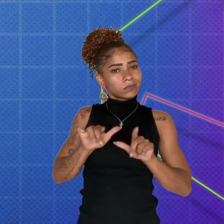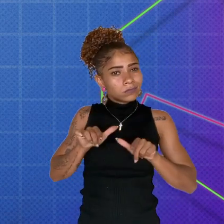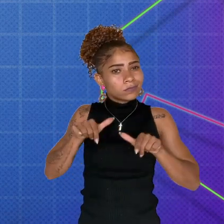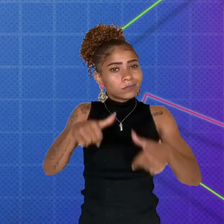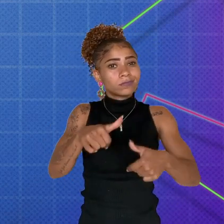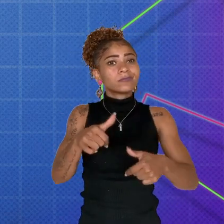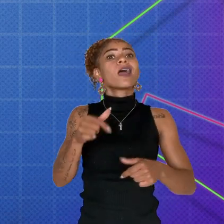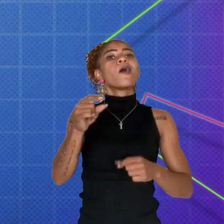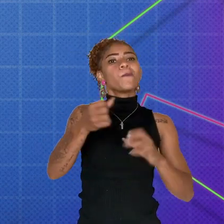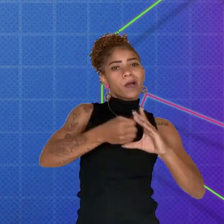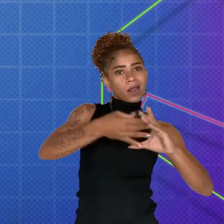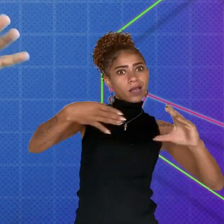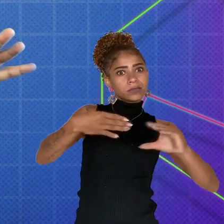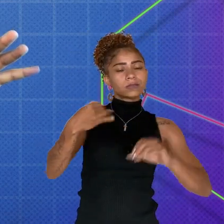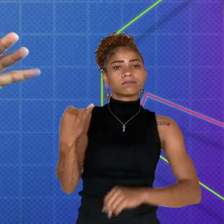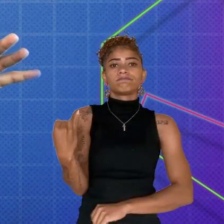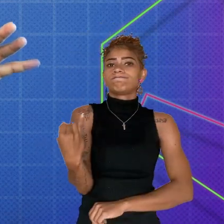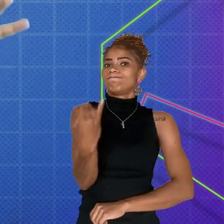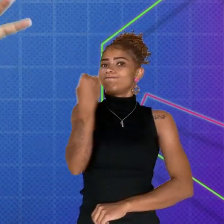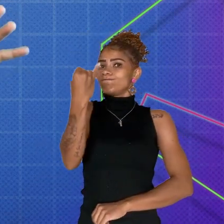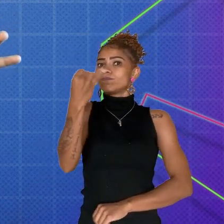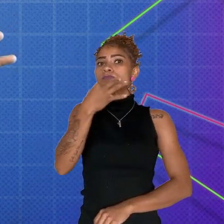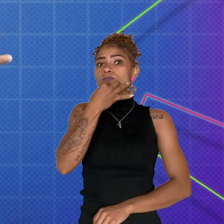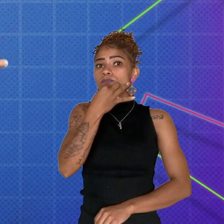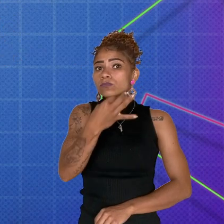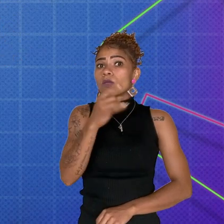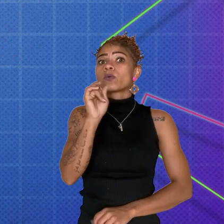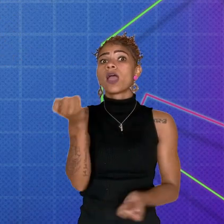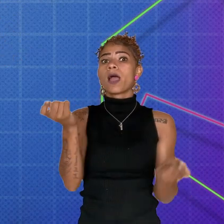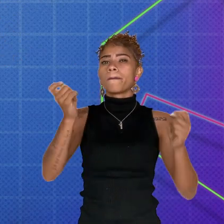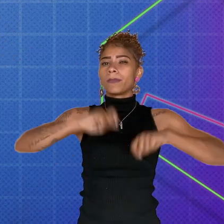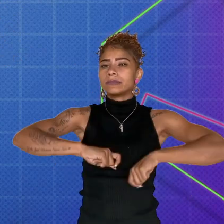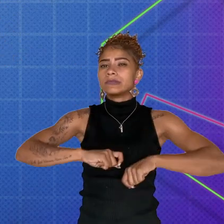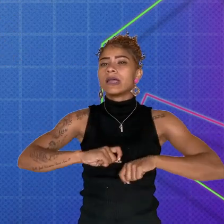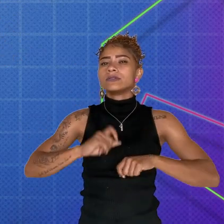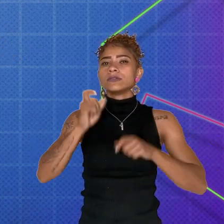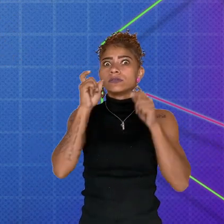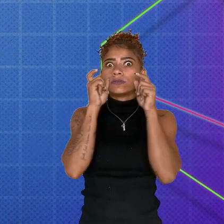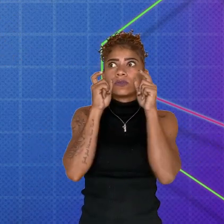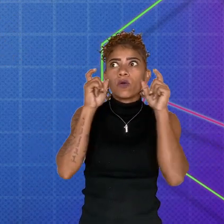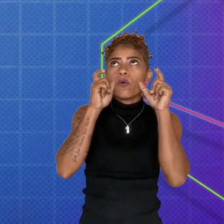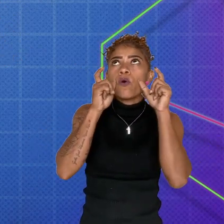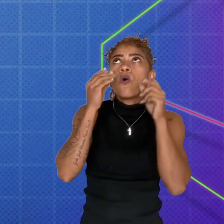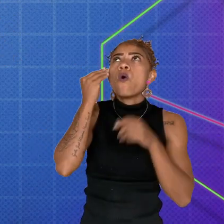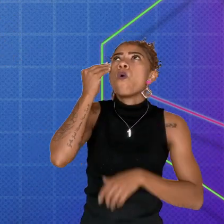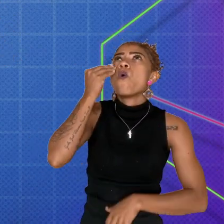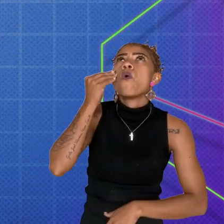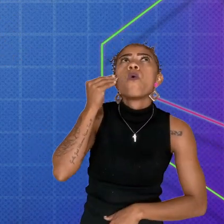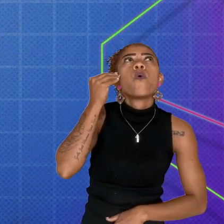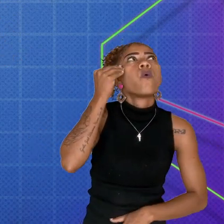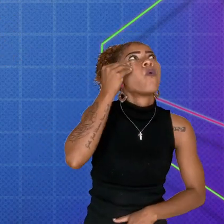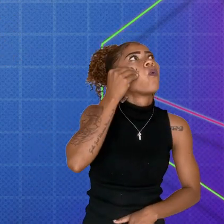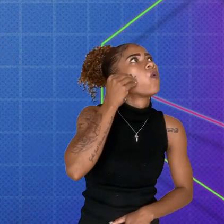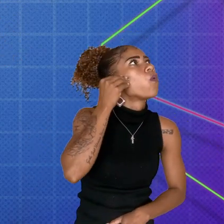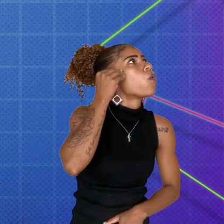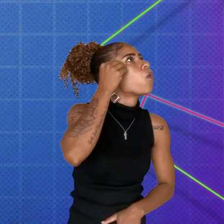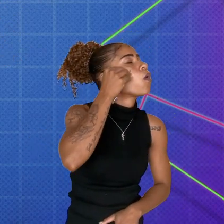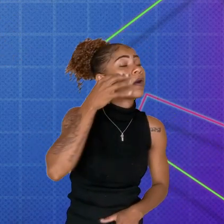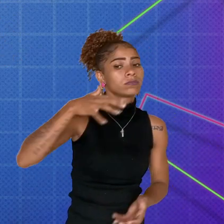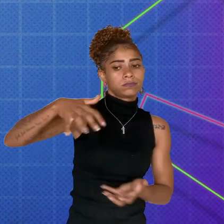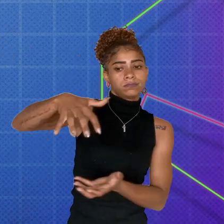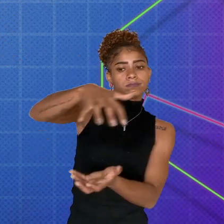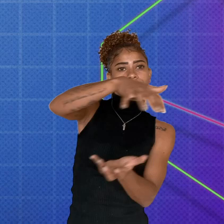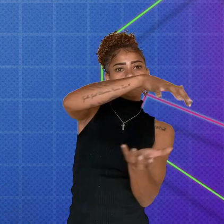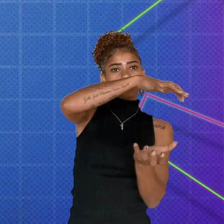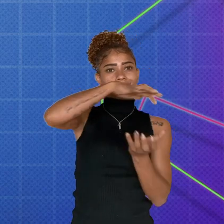jornada. Um dos aspectos mais valiosos dos efeitos sonoros é a sua capacidade de aumentar a imersão e a envolvência do jogador no mundo